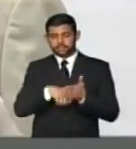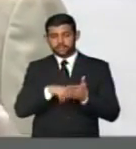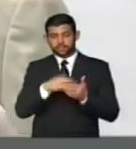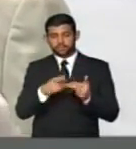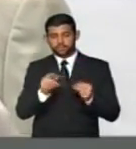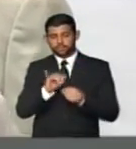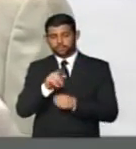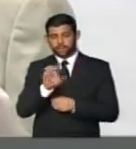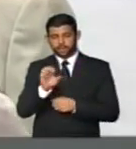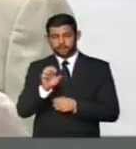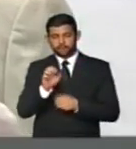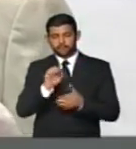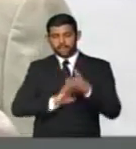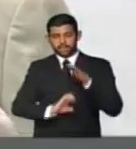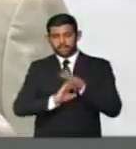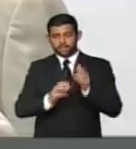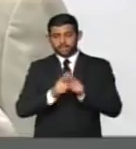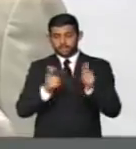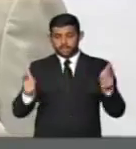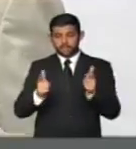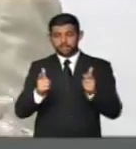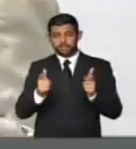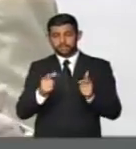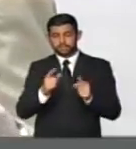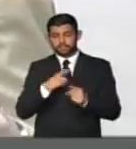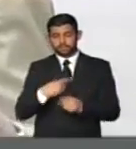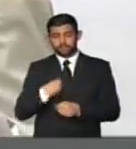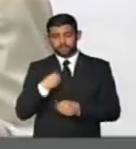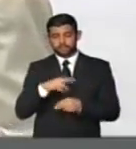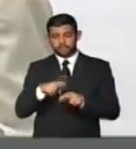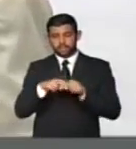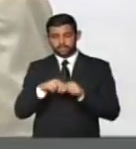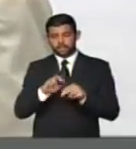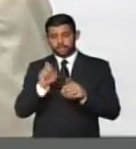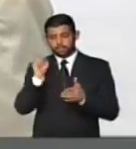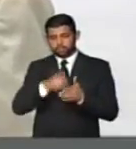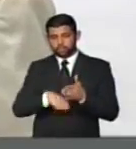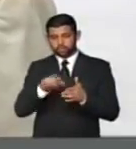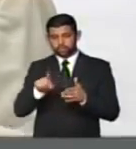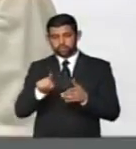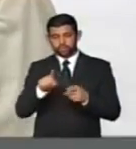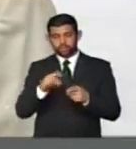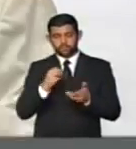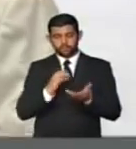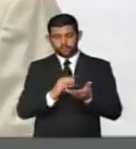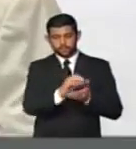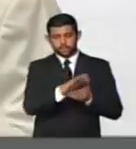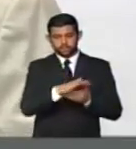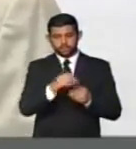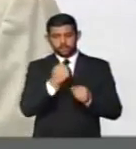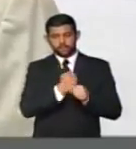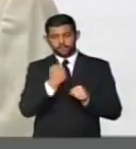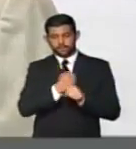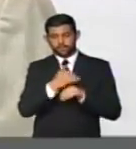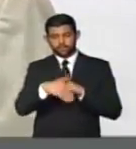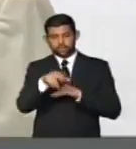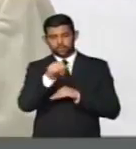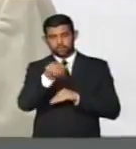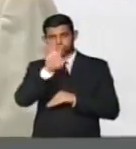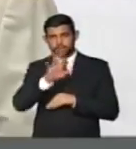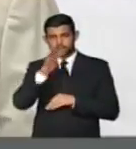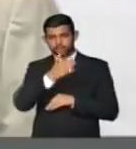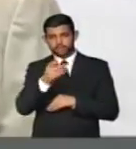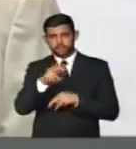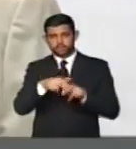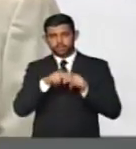ipi para as multinacionais idade perda daquela imposto existir uma estrutura do nordeste